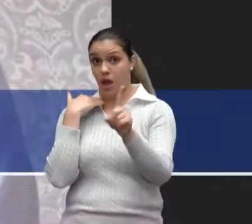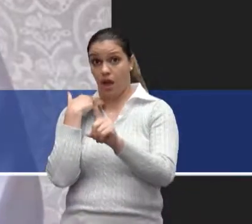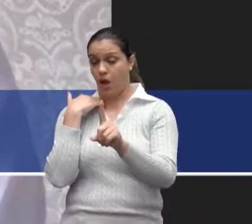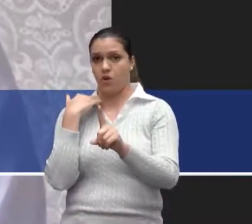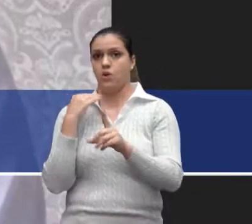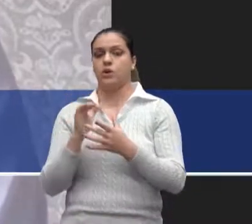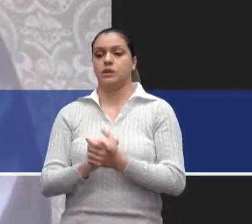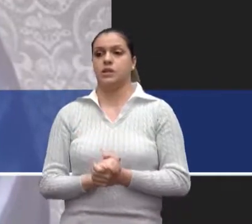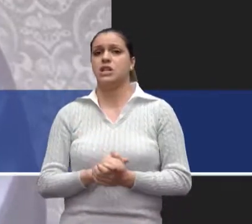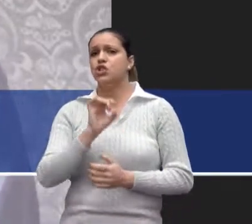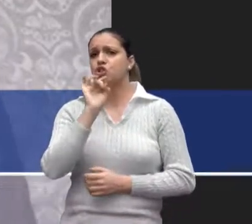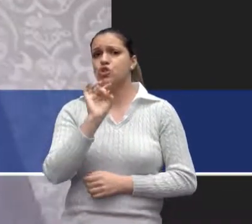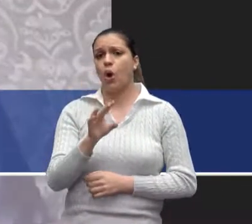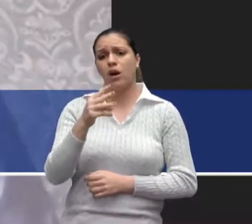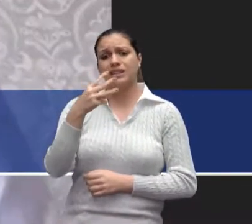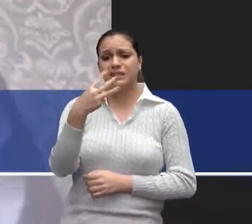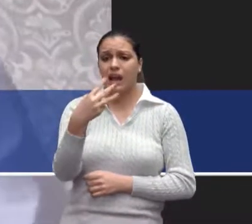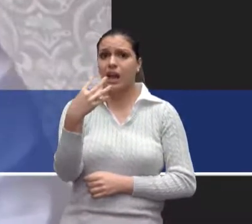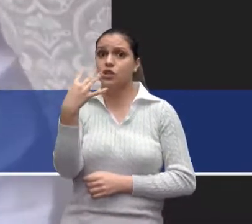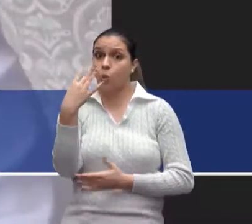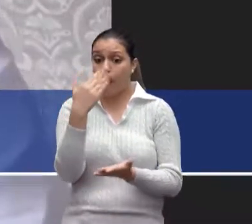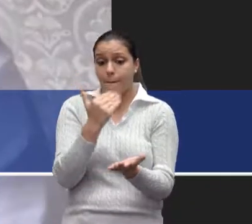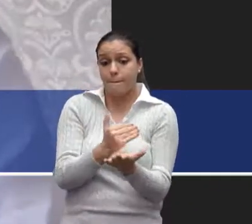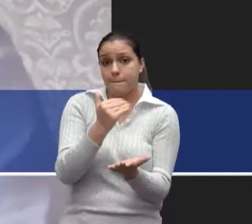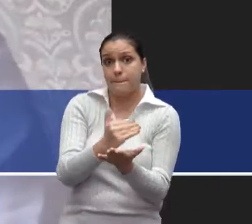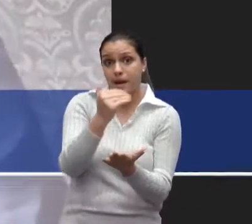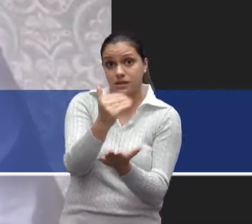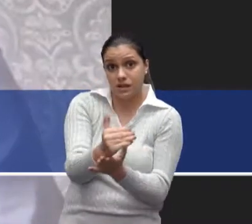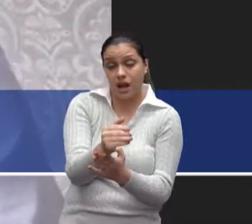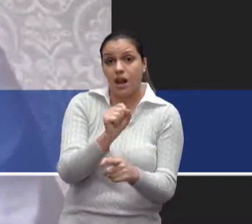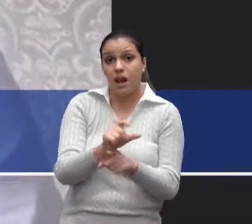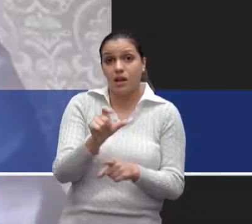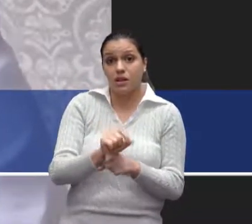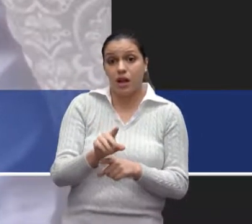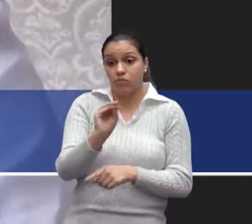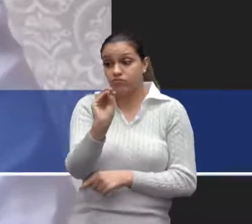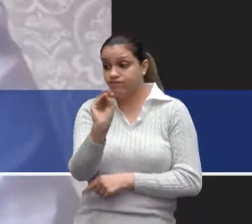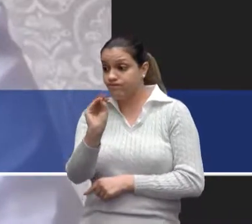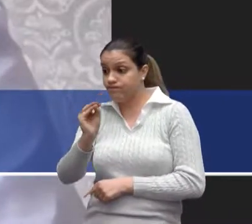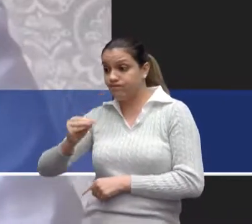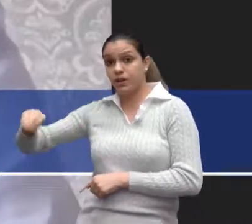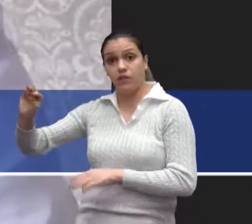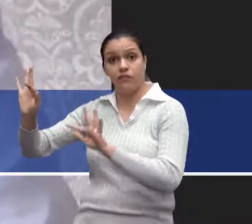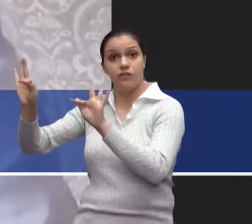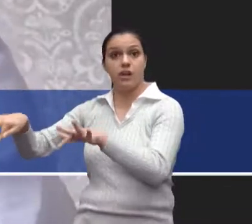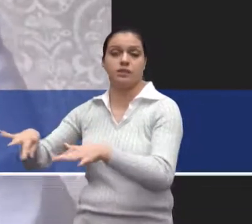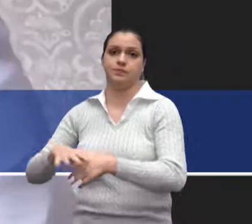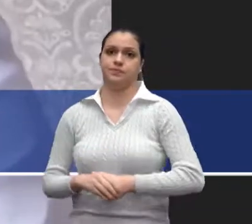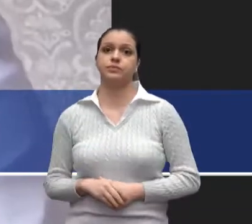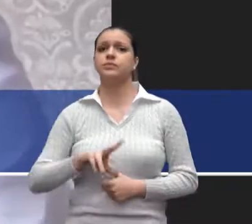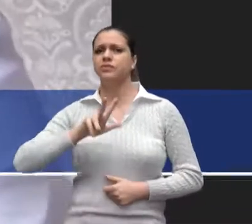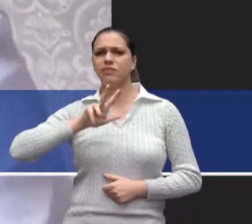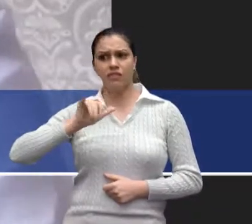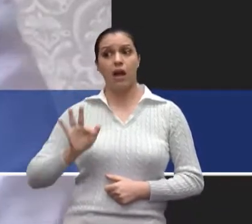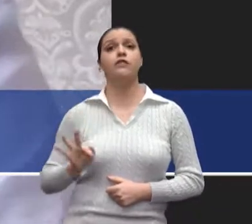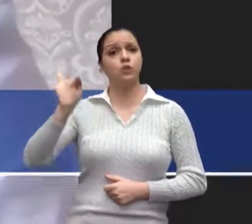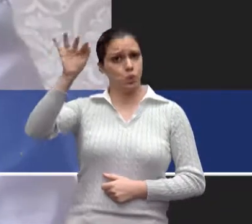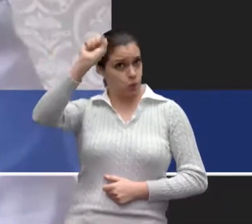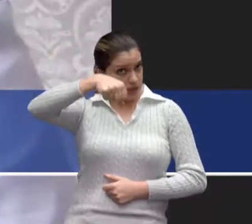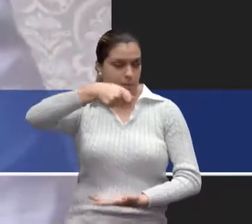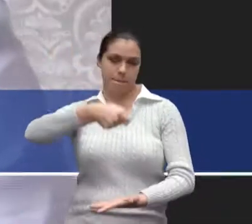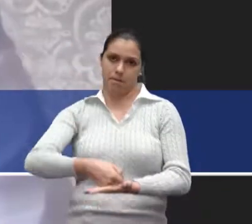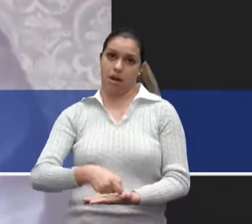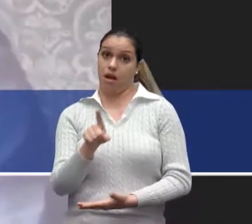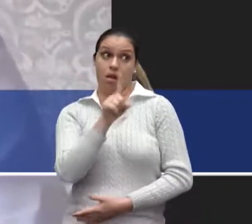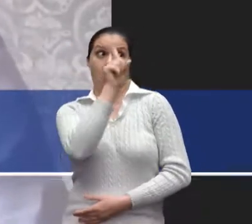pedindo perdão para o banco. Nós queremos pegar as próximas 3 ou 4 parcelas e empurrar para o final